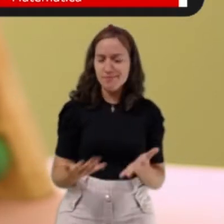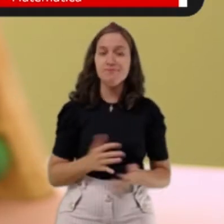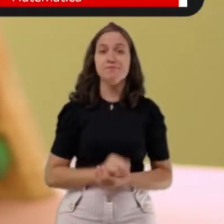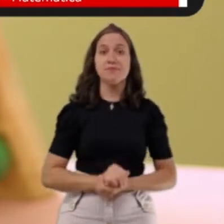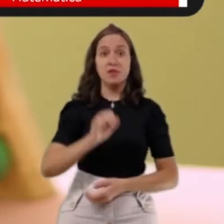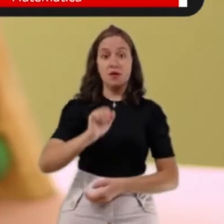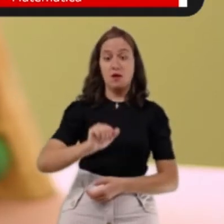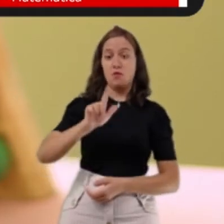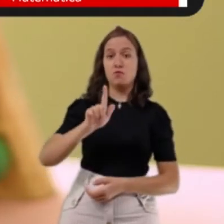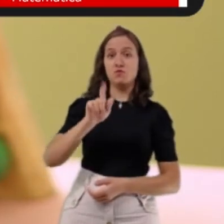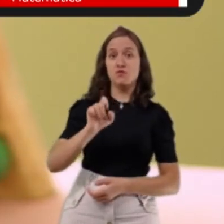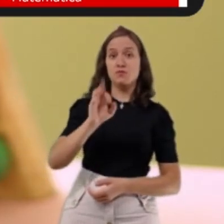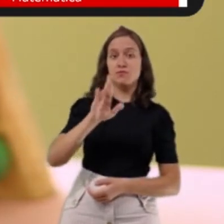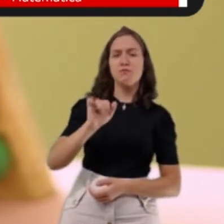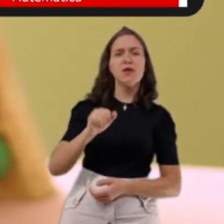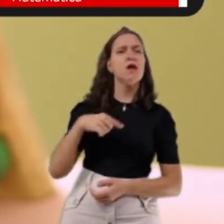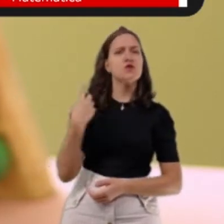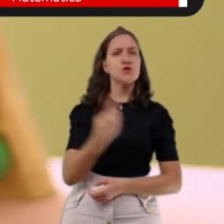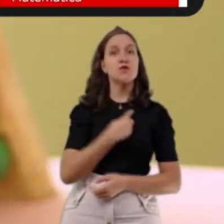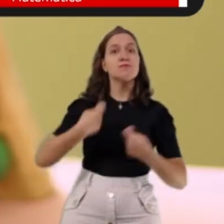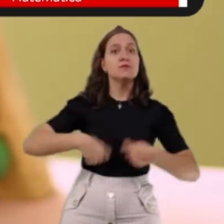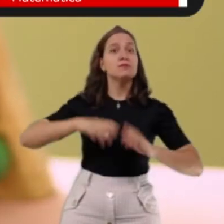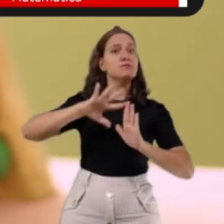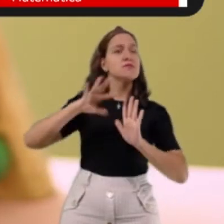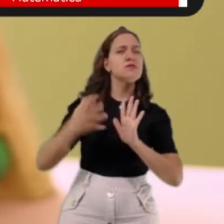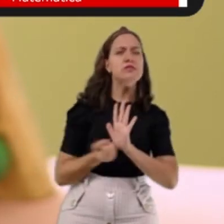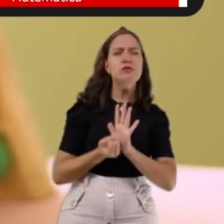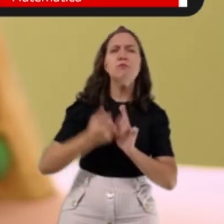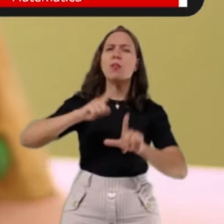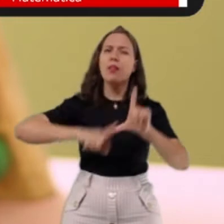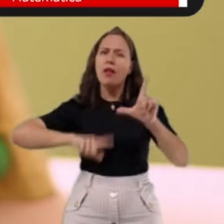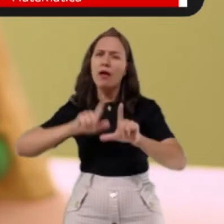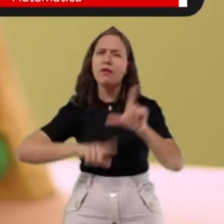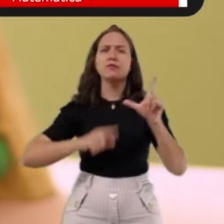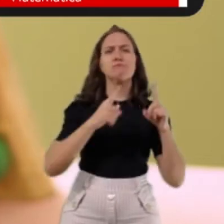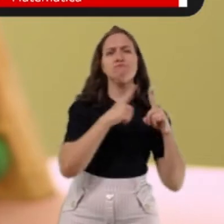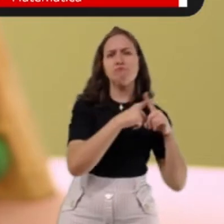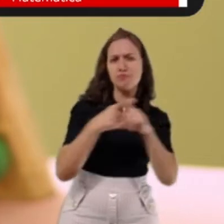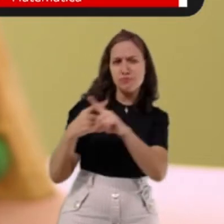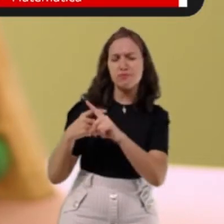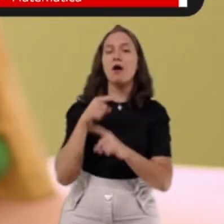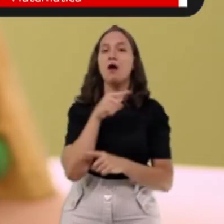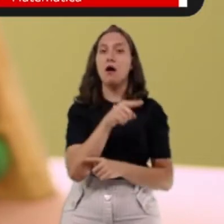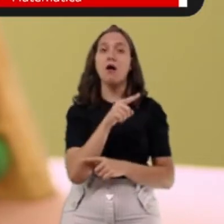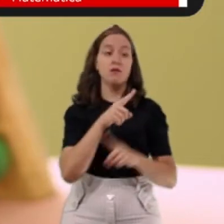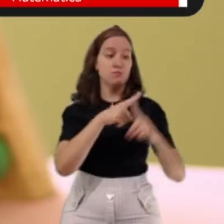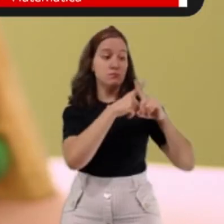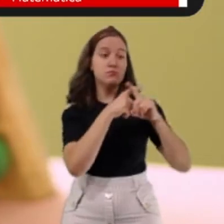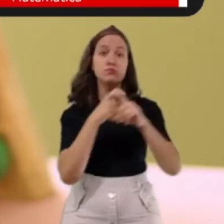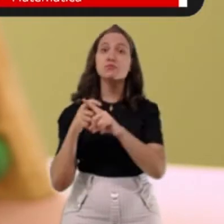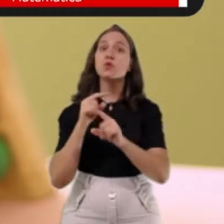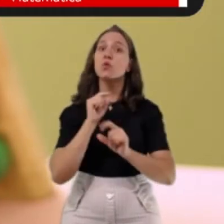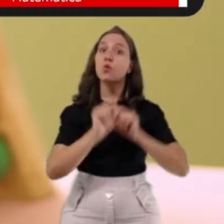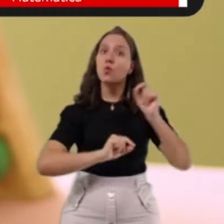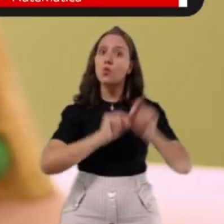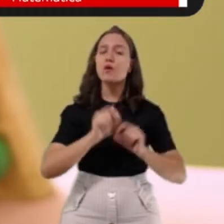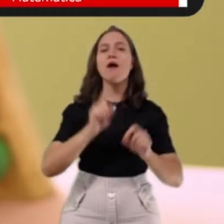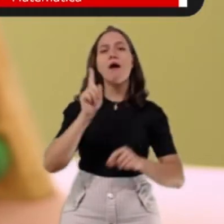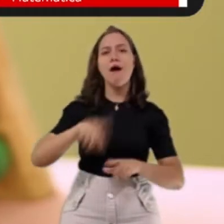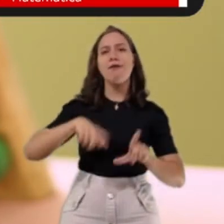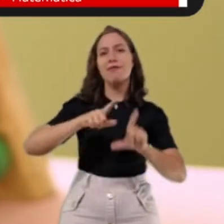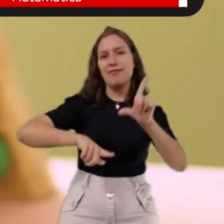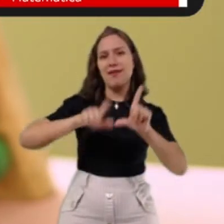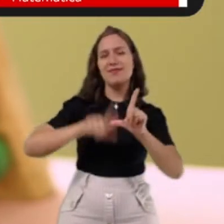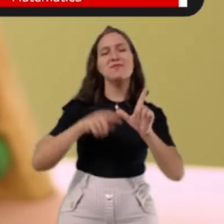algébrica em matemática a gente utiliza alguns símbolos para representar geralmente símbolos que representam as